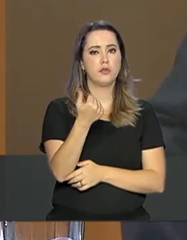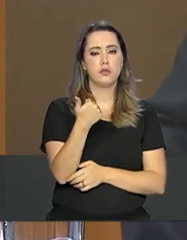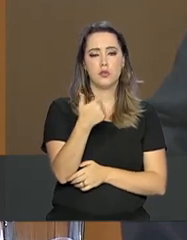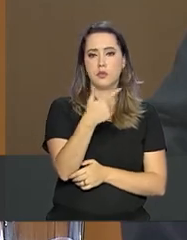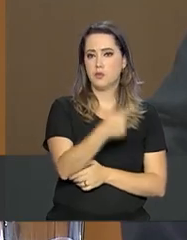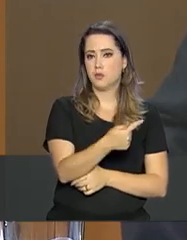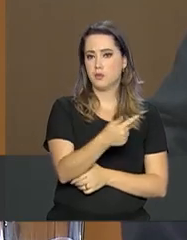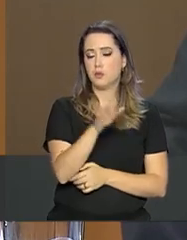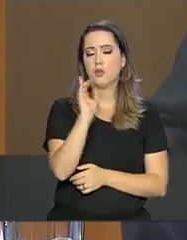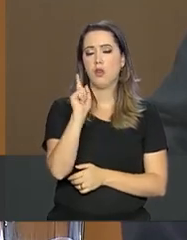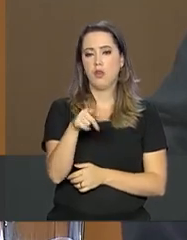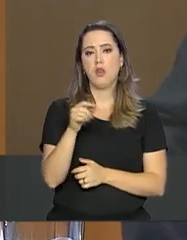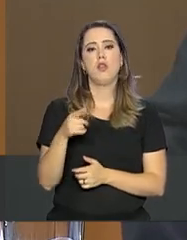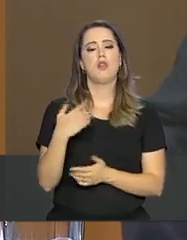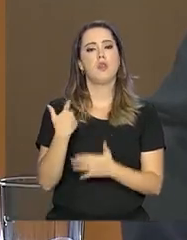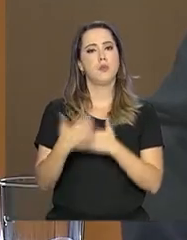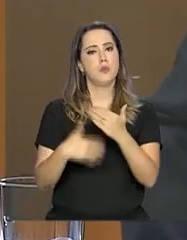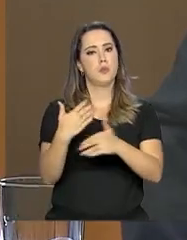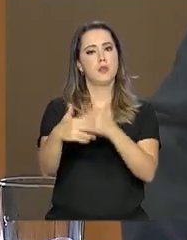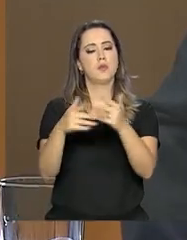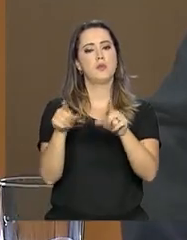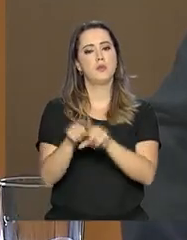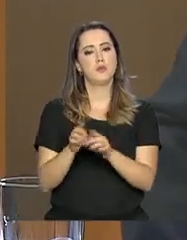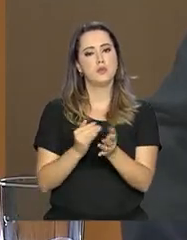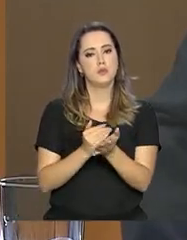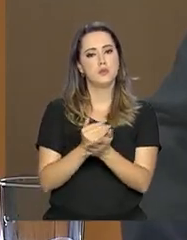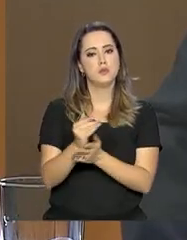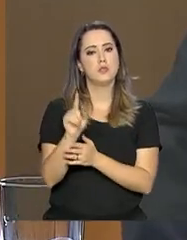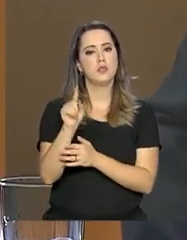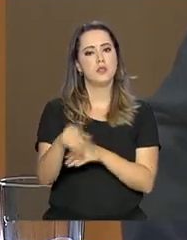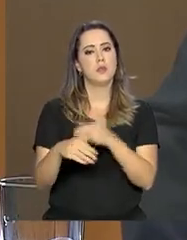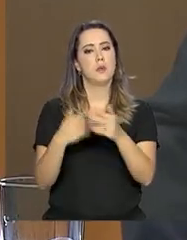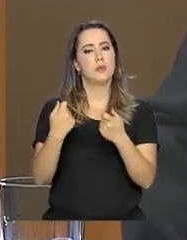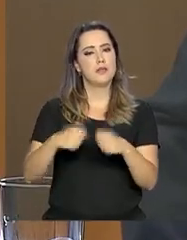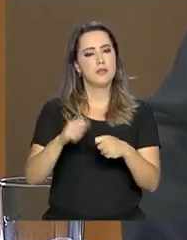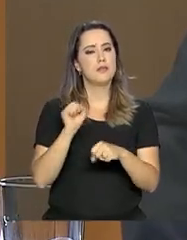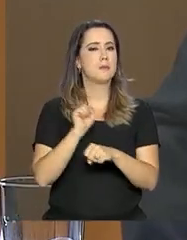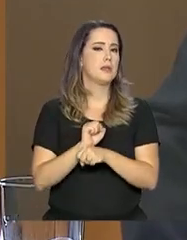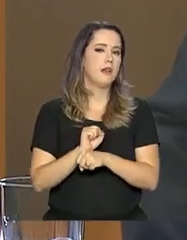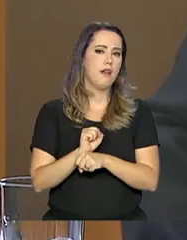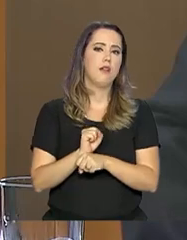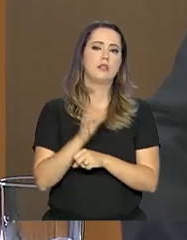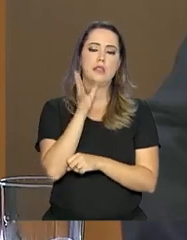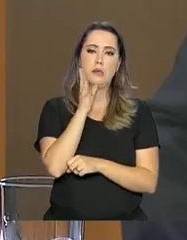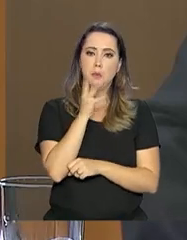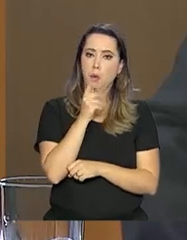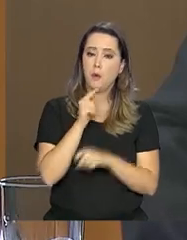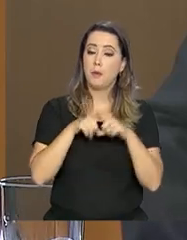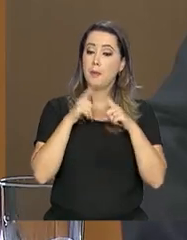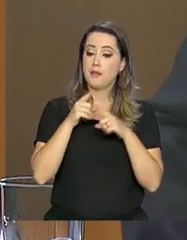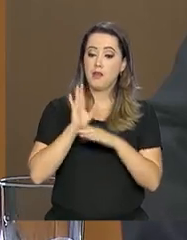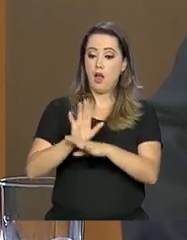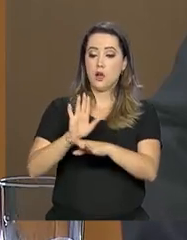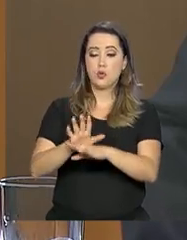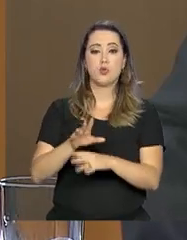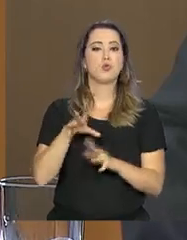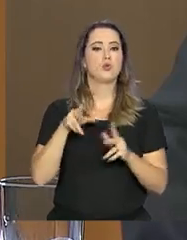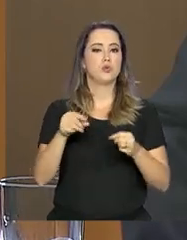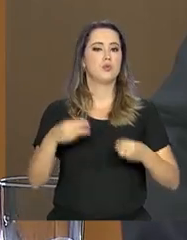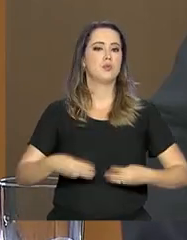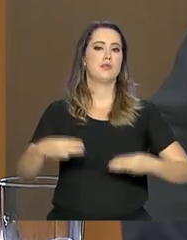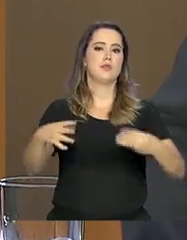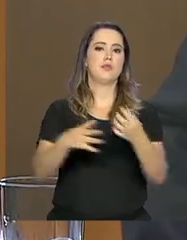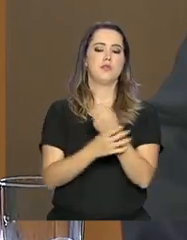estados então é um processo em andamento é um processo que ele vai levar algum tempo e conta com todo apoio do ministério para que